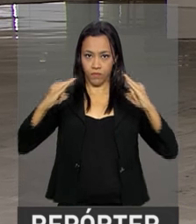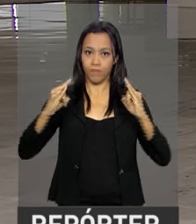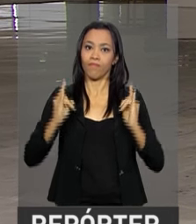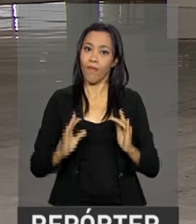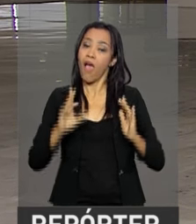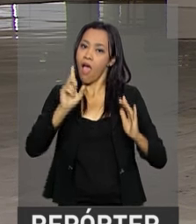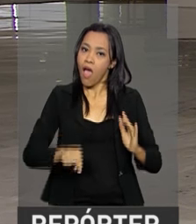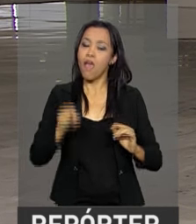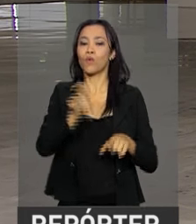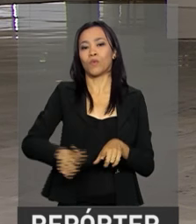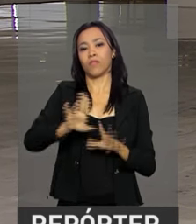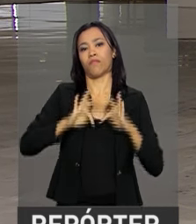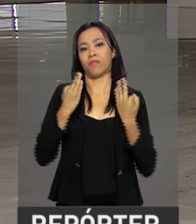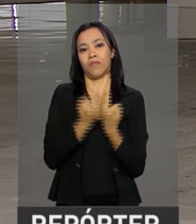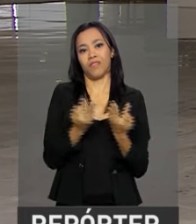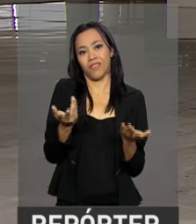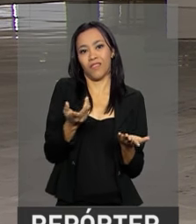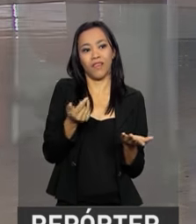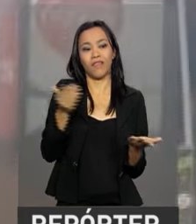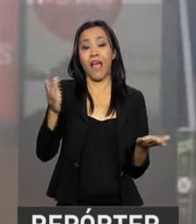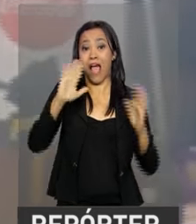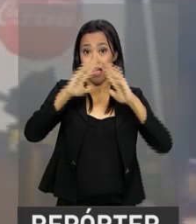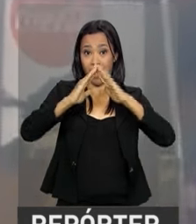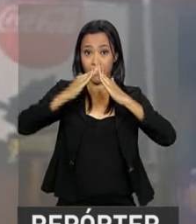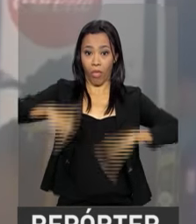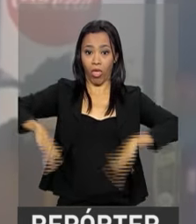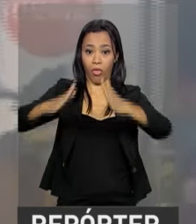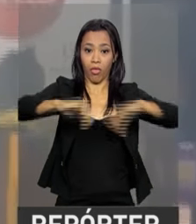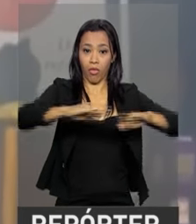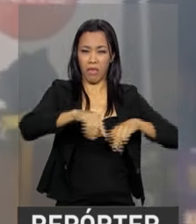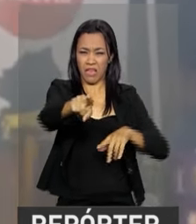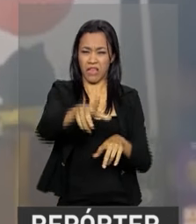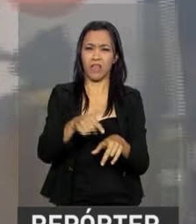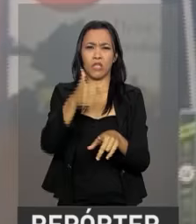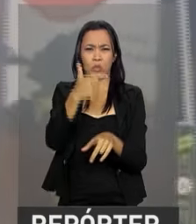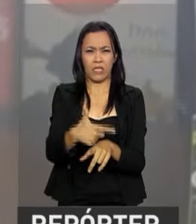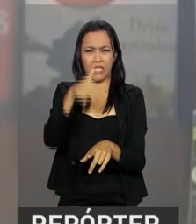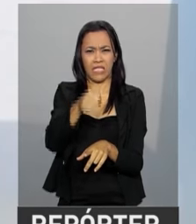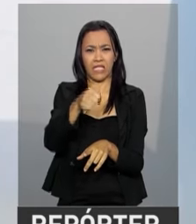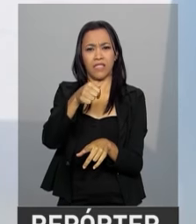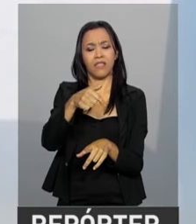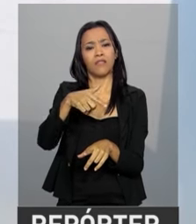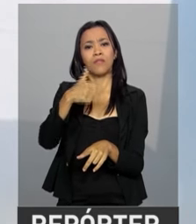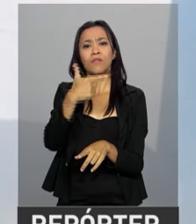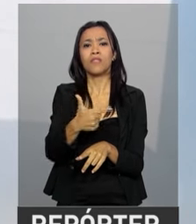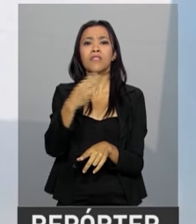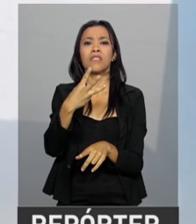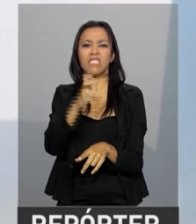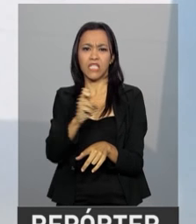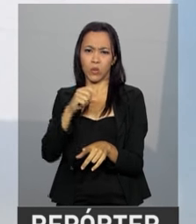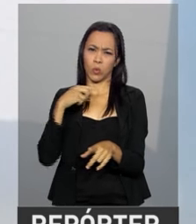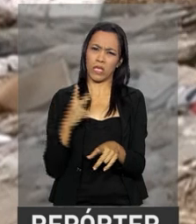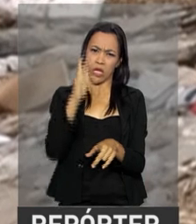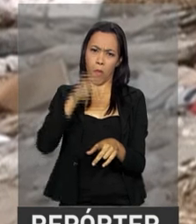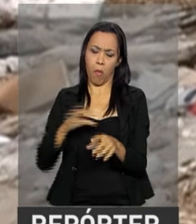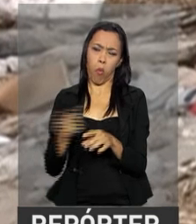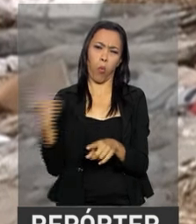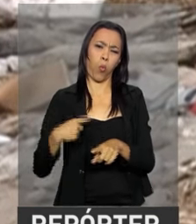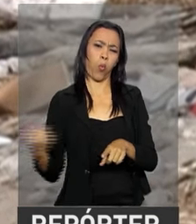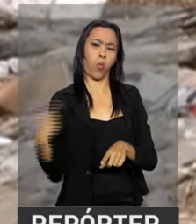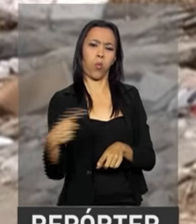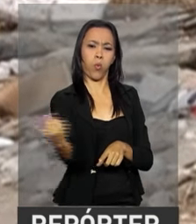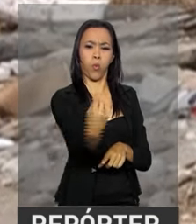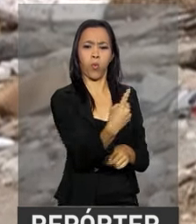famílias que ficaram desabrigadas. Com ventos de 235 km/h, o furacão devastou diversas regiões do